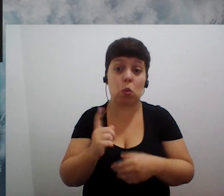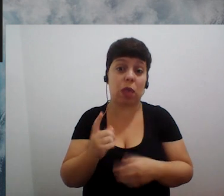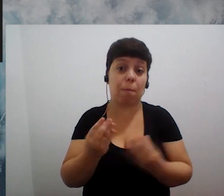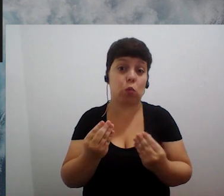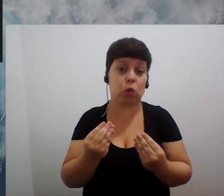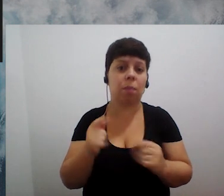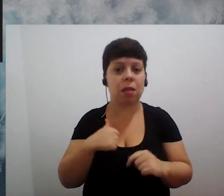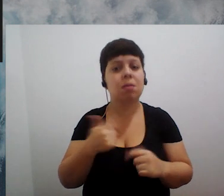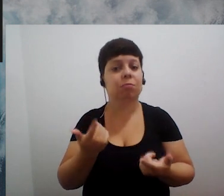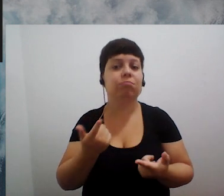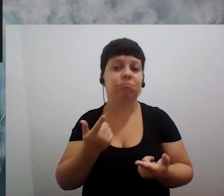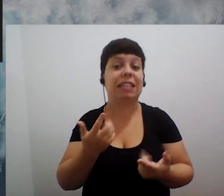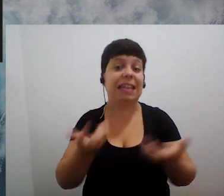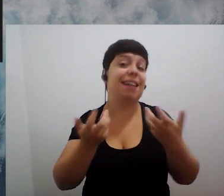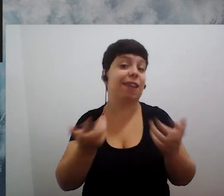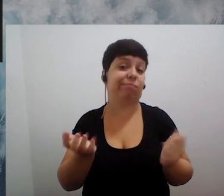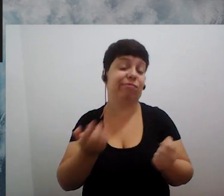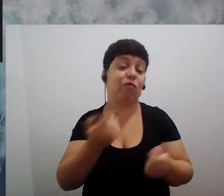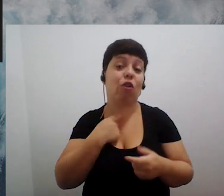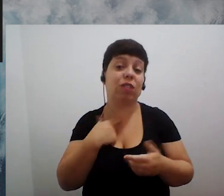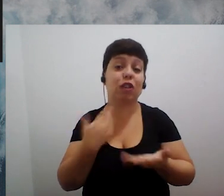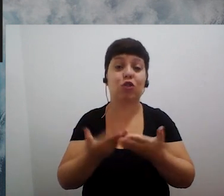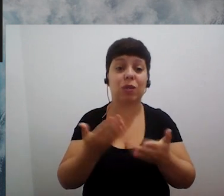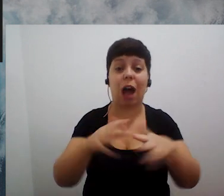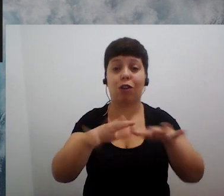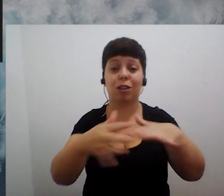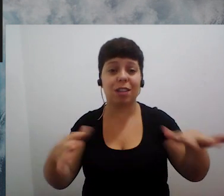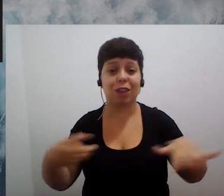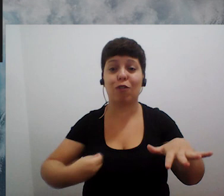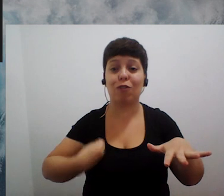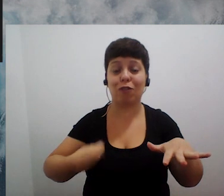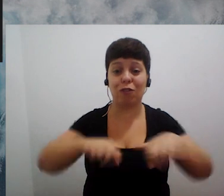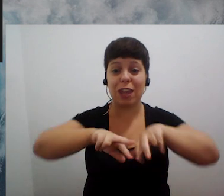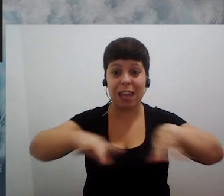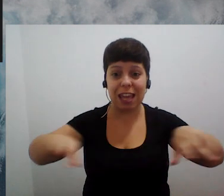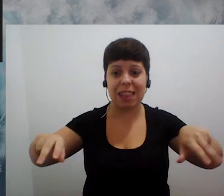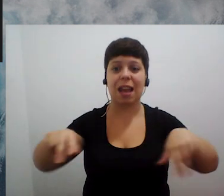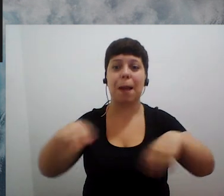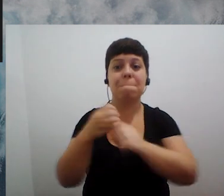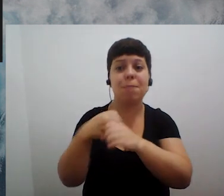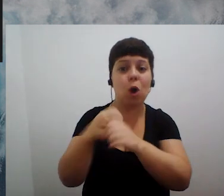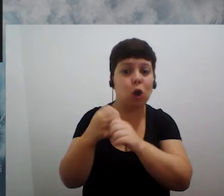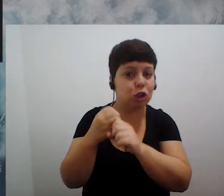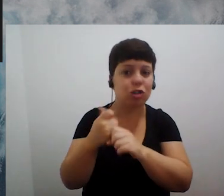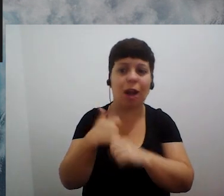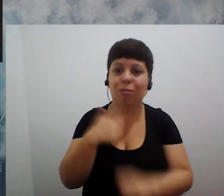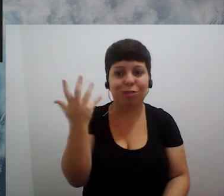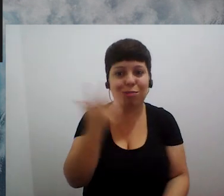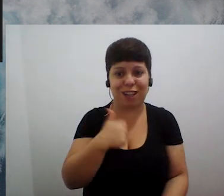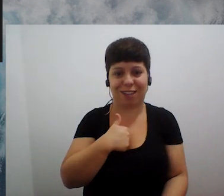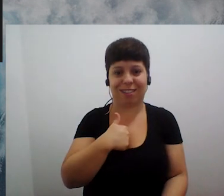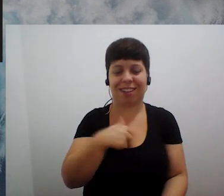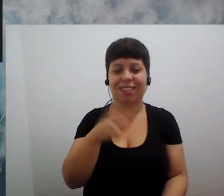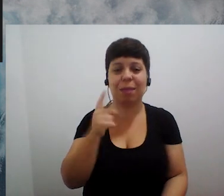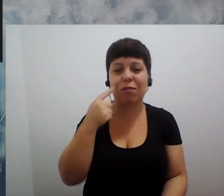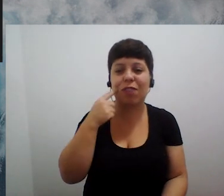mas eu queria ter muito estudado sobre oceano, sobre a vida marinha, a biologia. Eu acho muito bonito. Eu